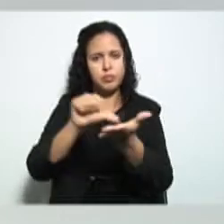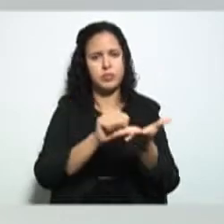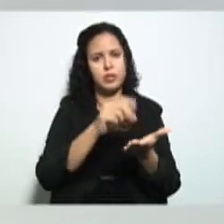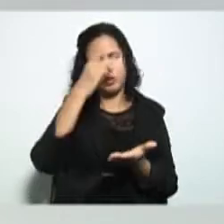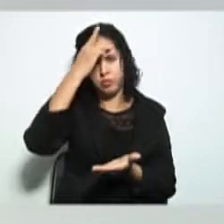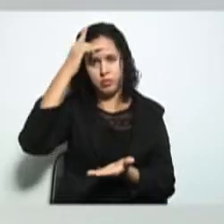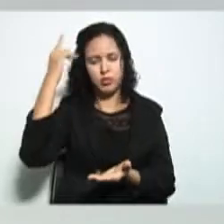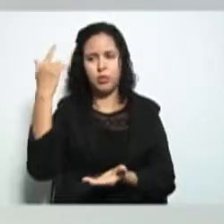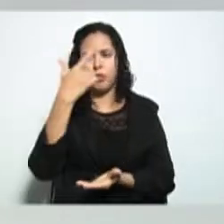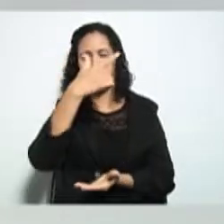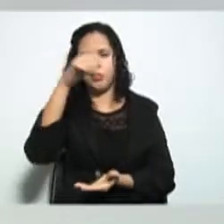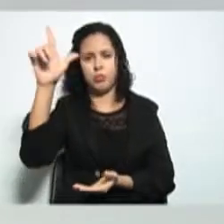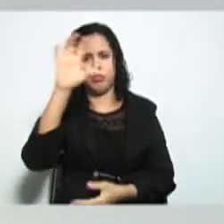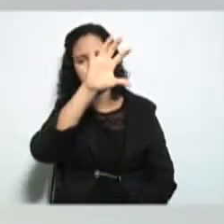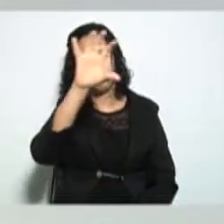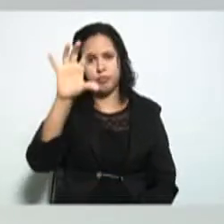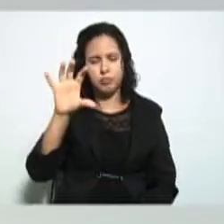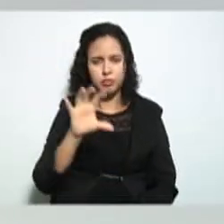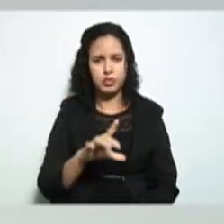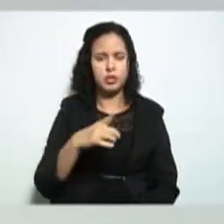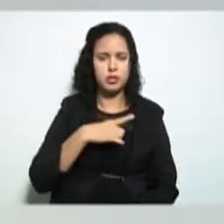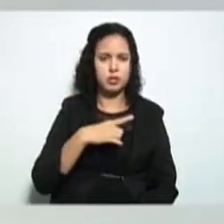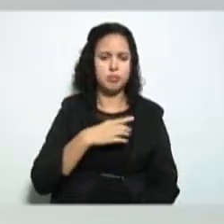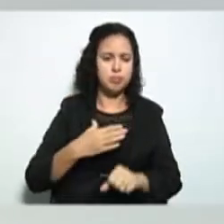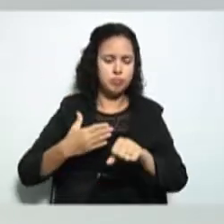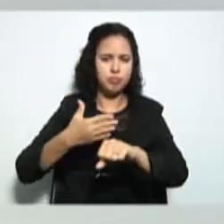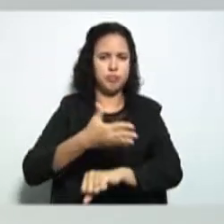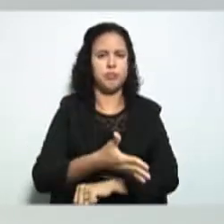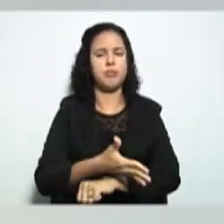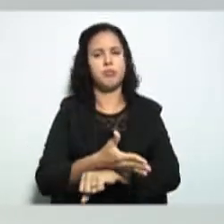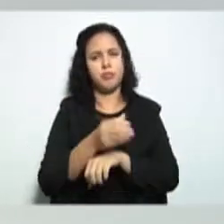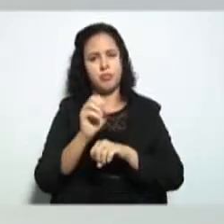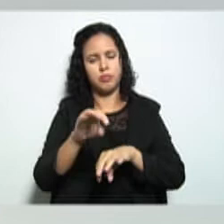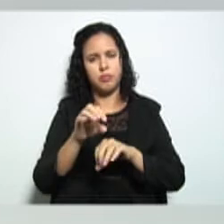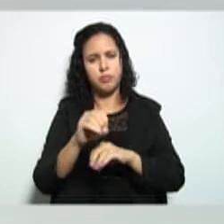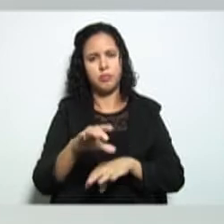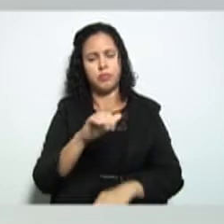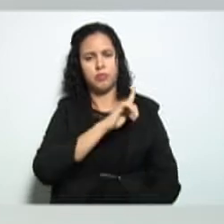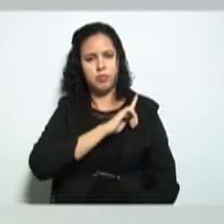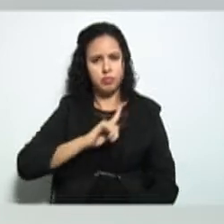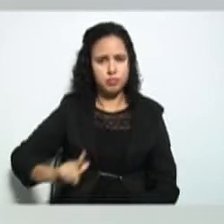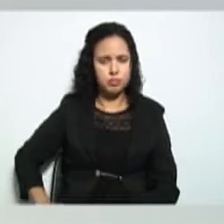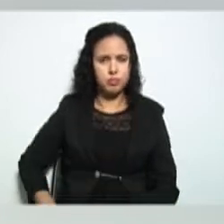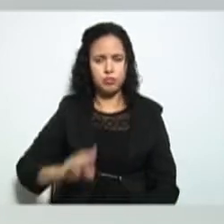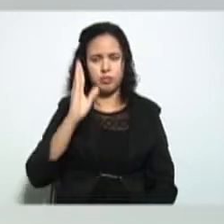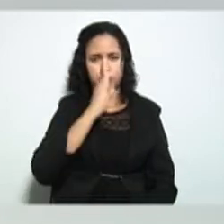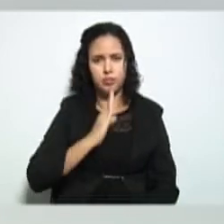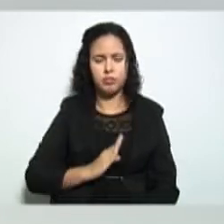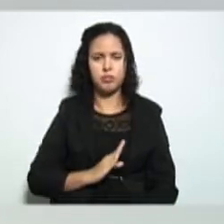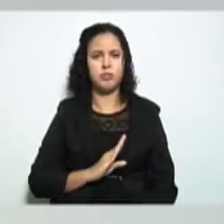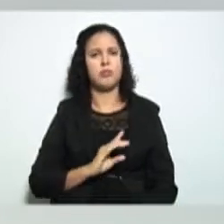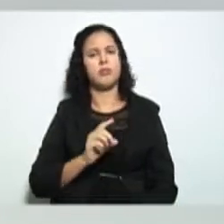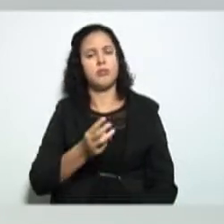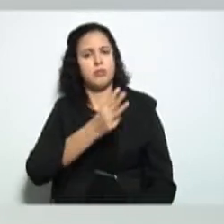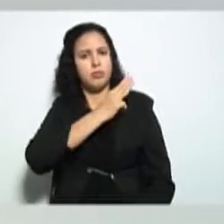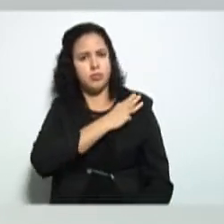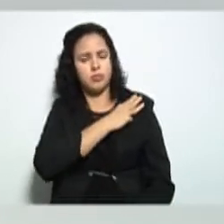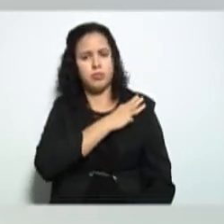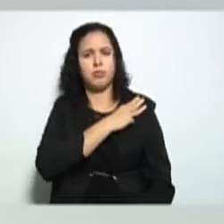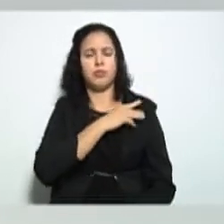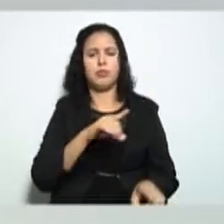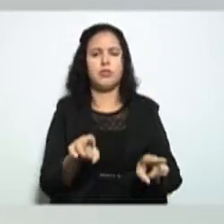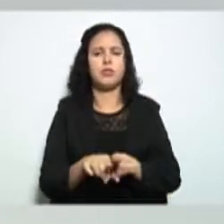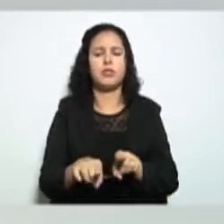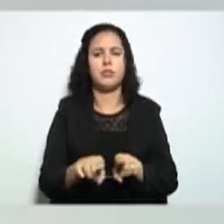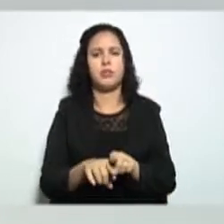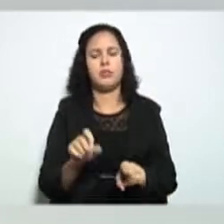terem acesso à educação pública e gratuita que o IFRA oferta, tanto no ensino médio, e a nova novidade que